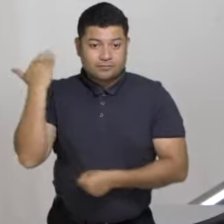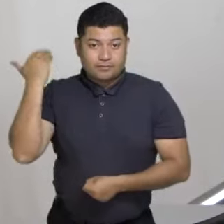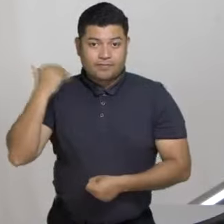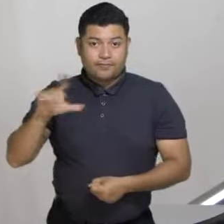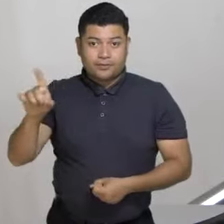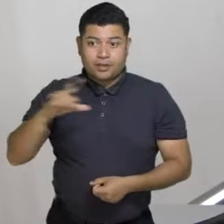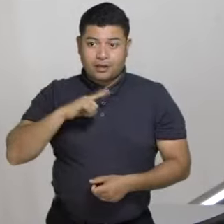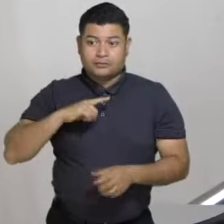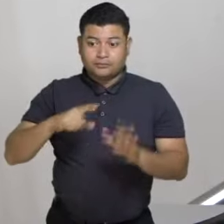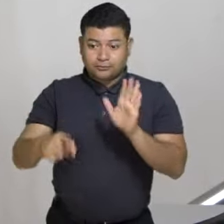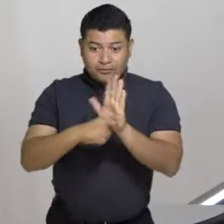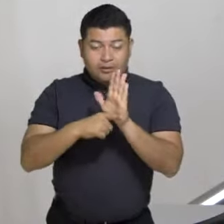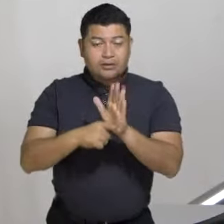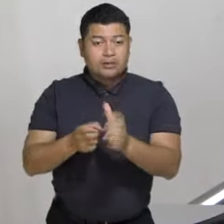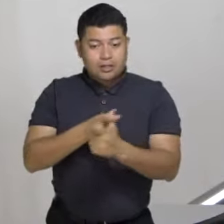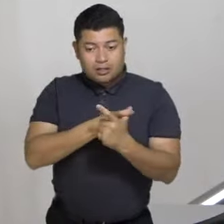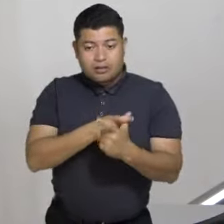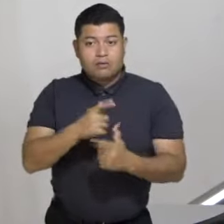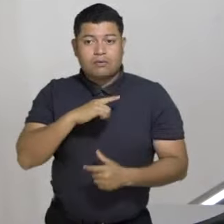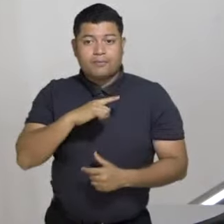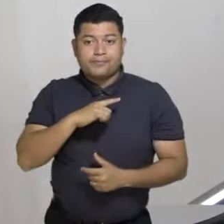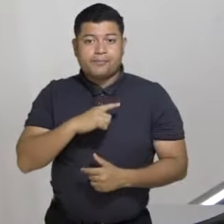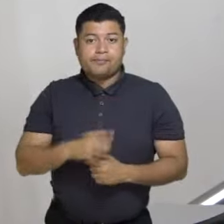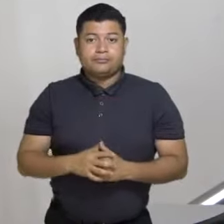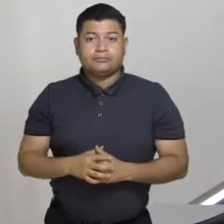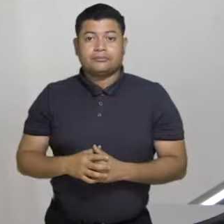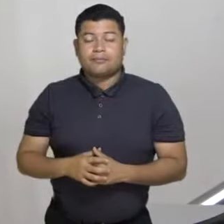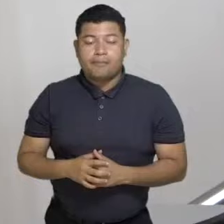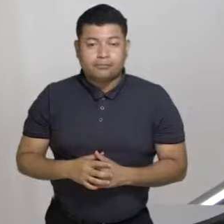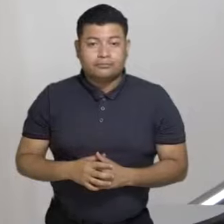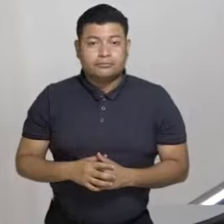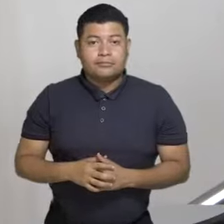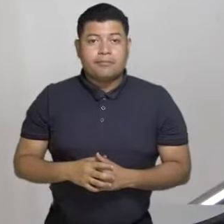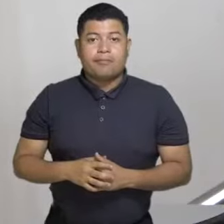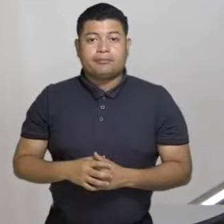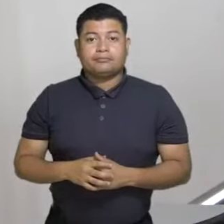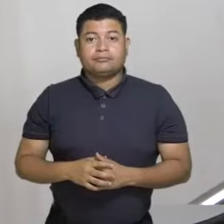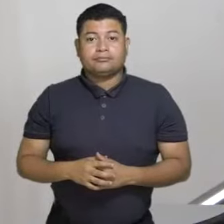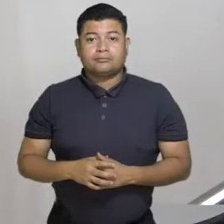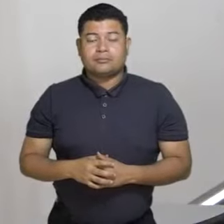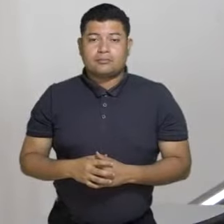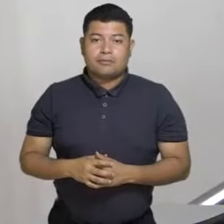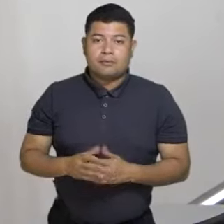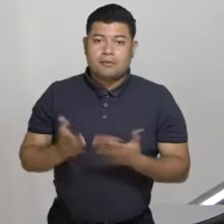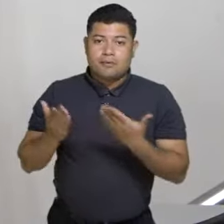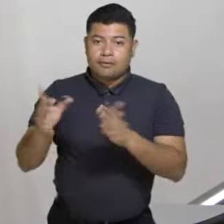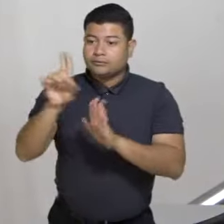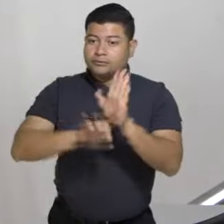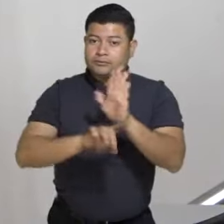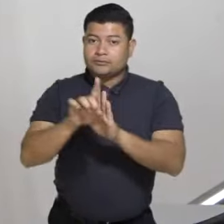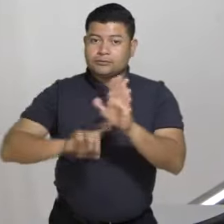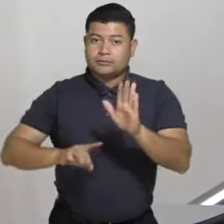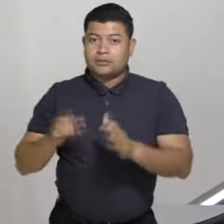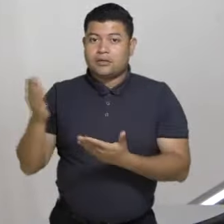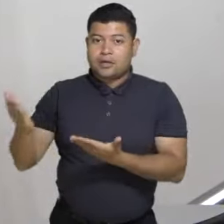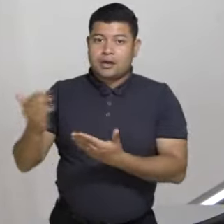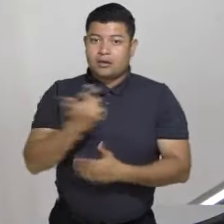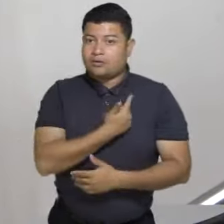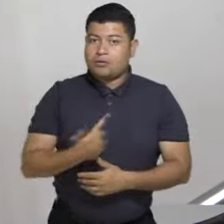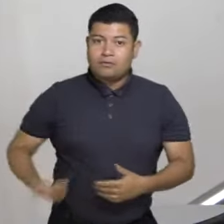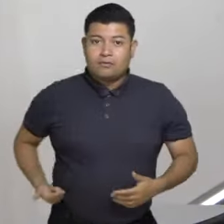e tem déficit. E mesmo assim, revogou e o governo Tarcísio